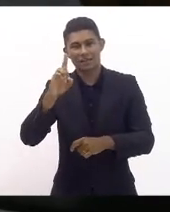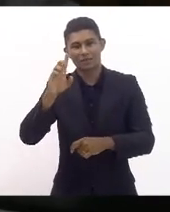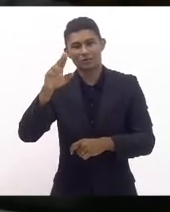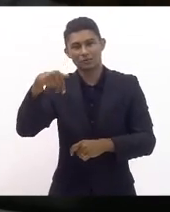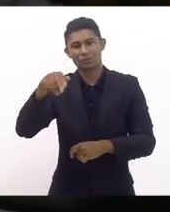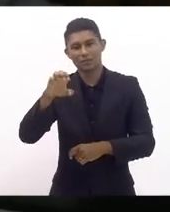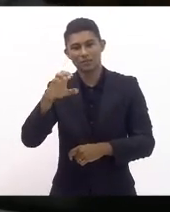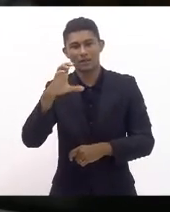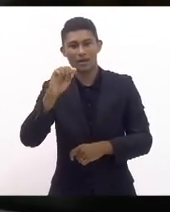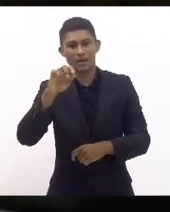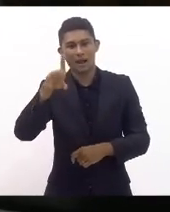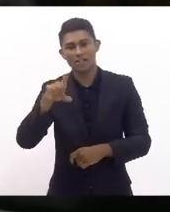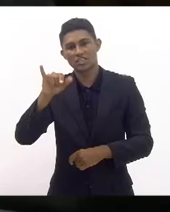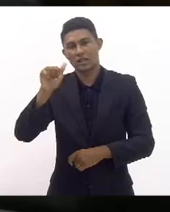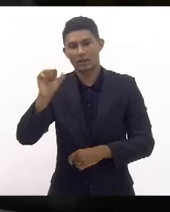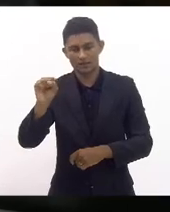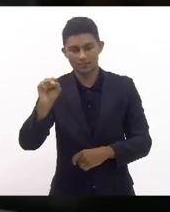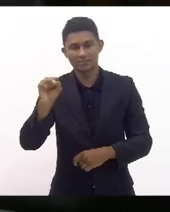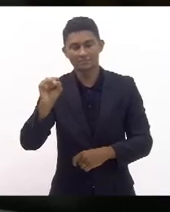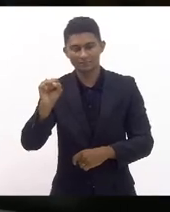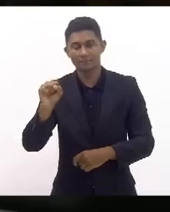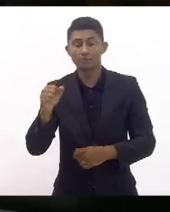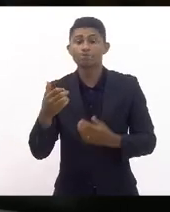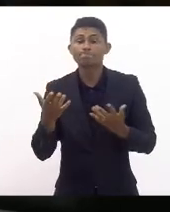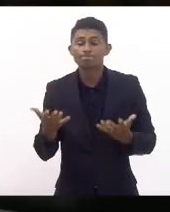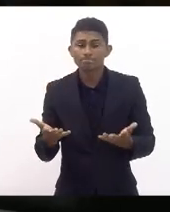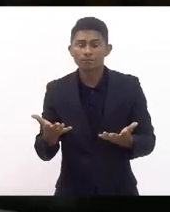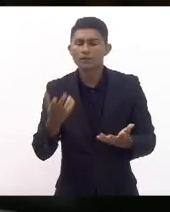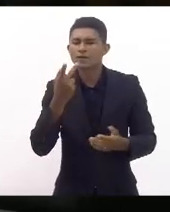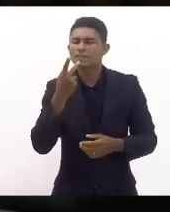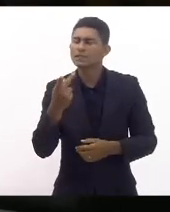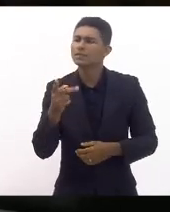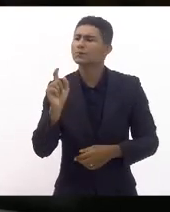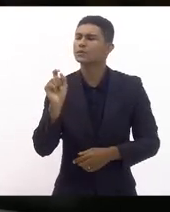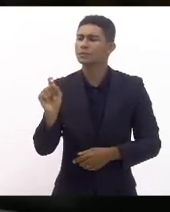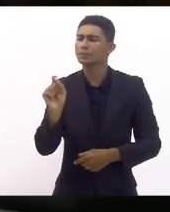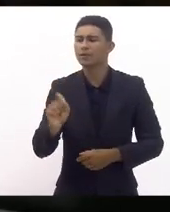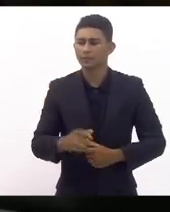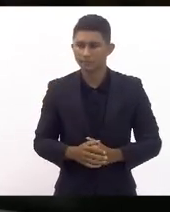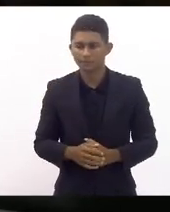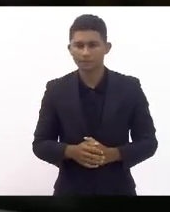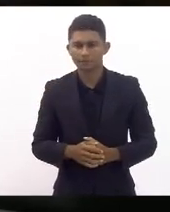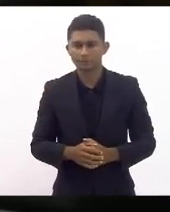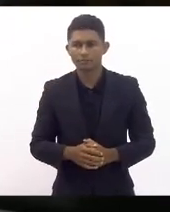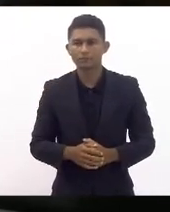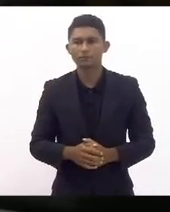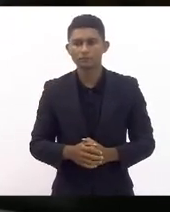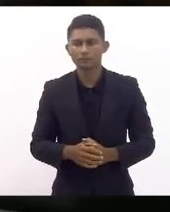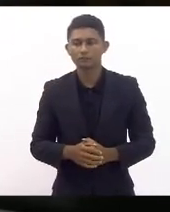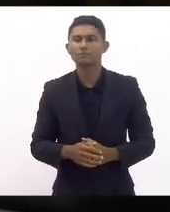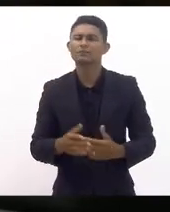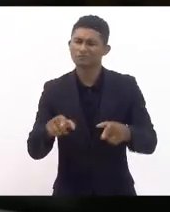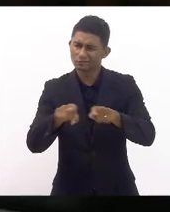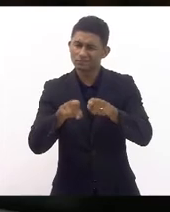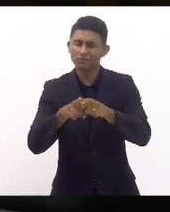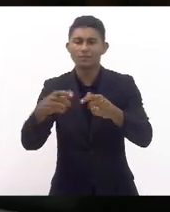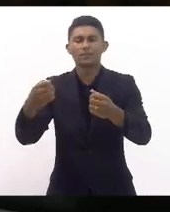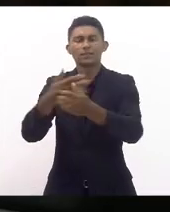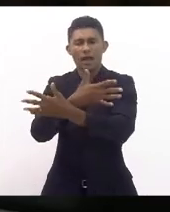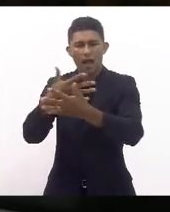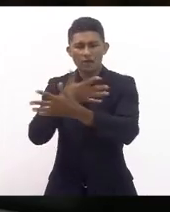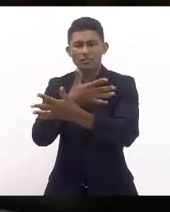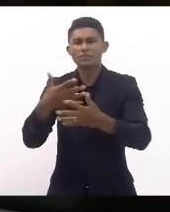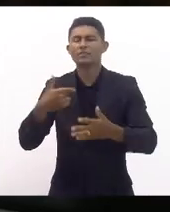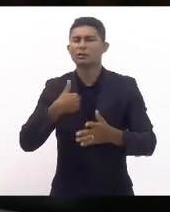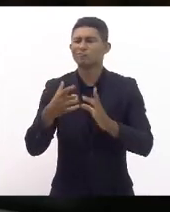como o Washington Reis, que, na realidade, eu tenho um laço também com Duque de Caxias.